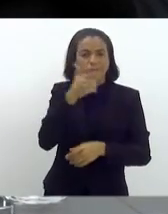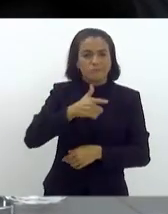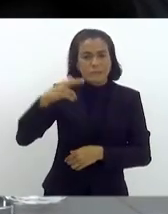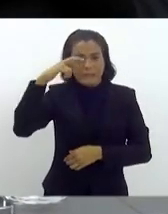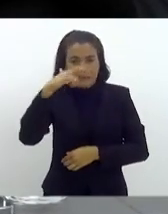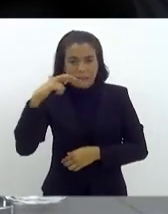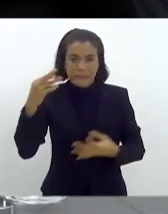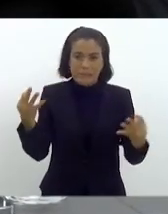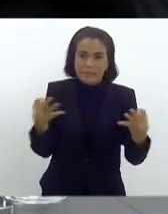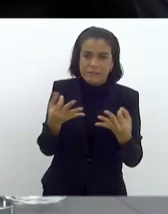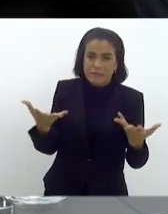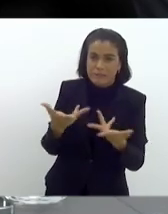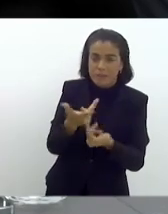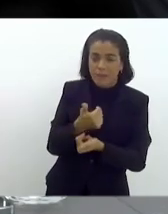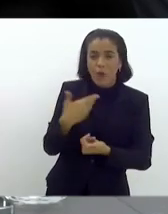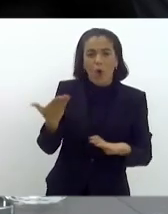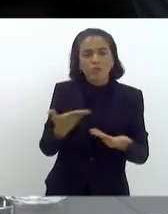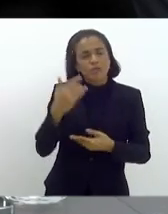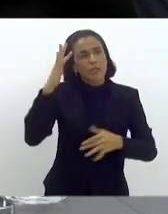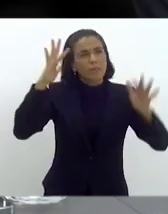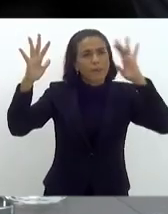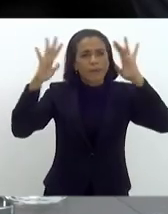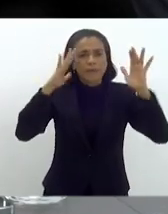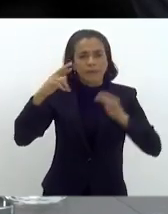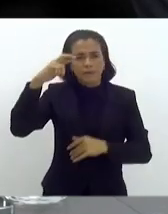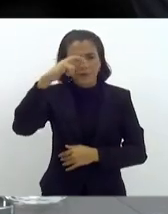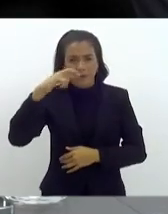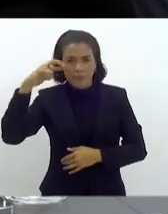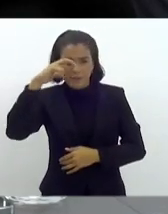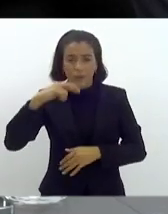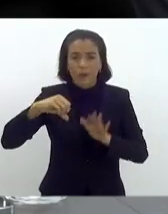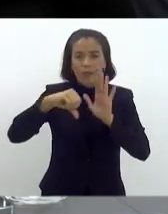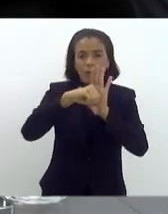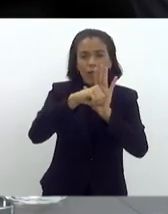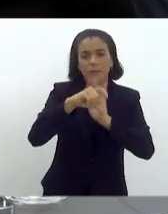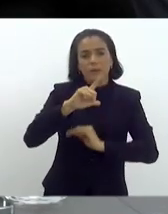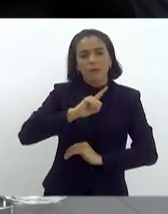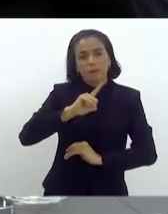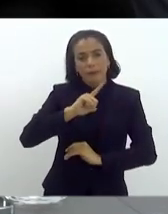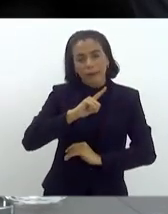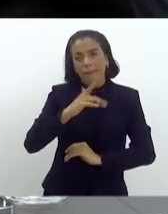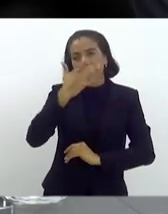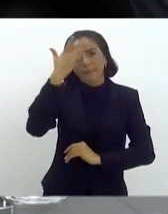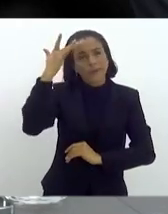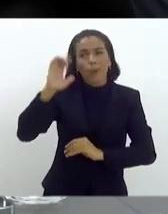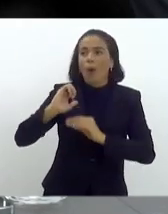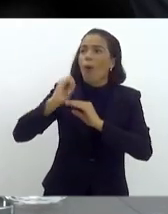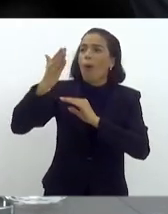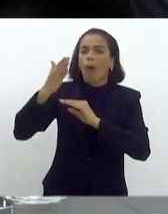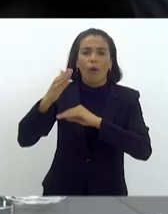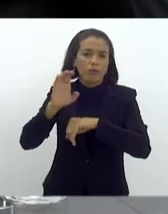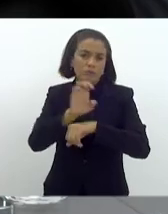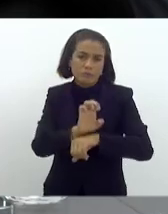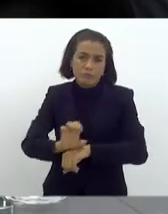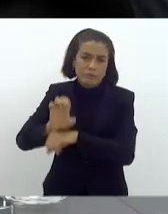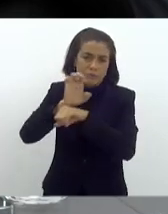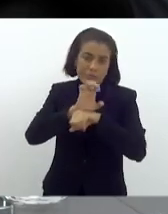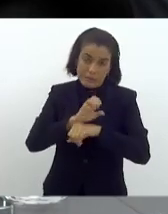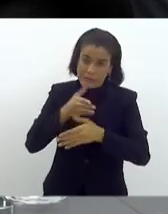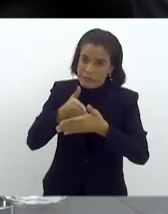por exemplo ainda hoje quando a gente pensa em investigação de crimes que tenha autores de outros estados a gente tem uma dificuldade